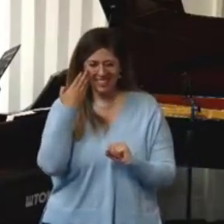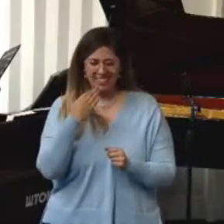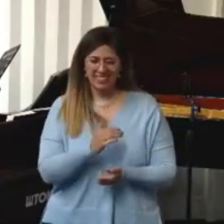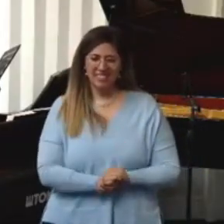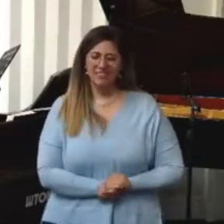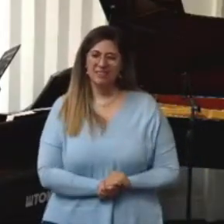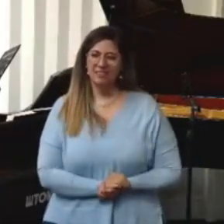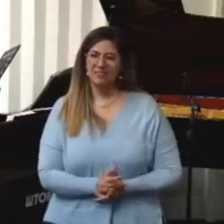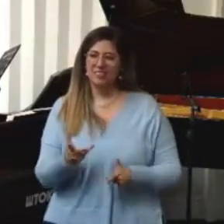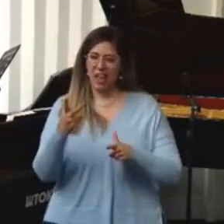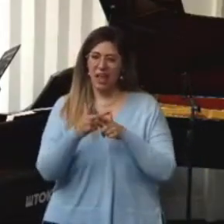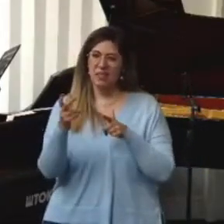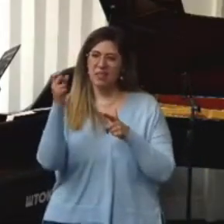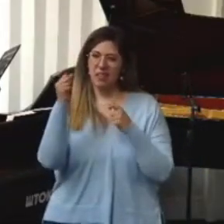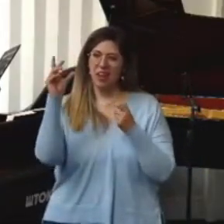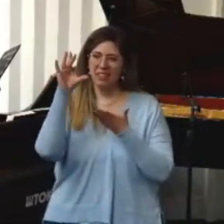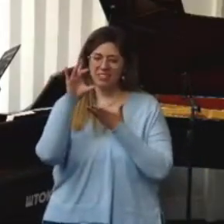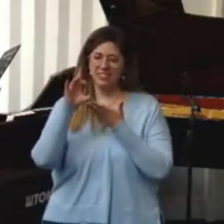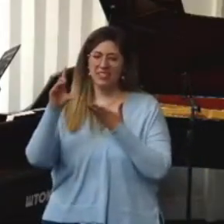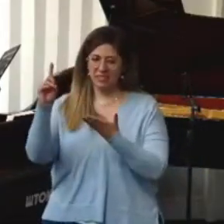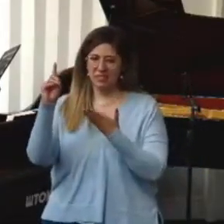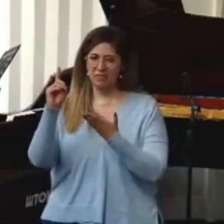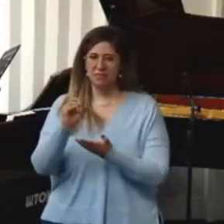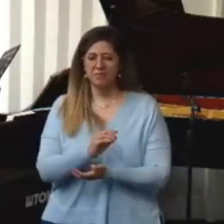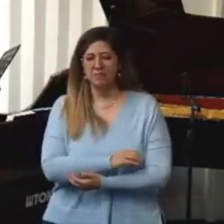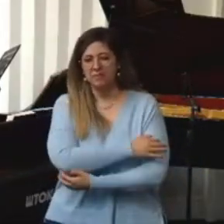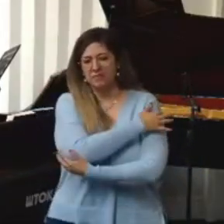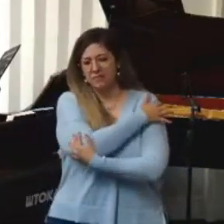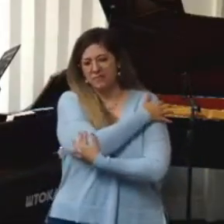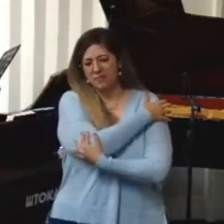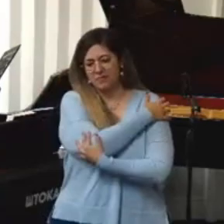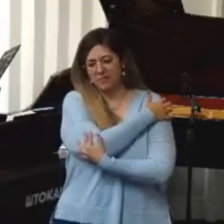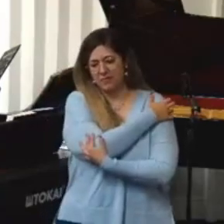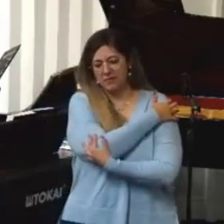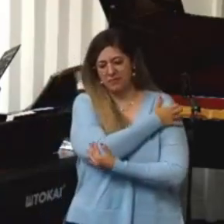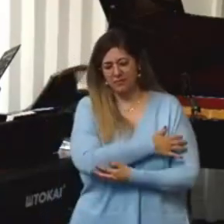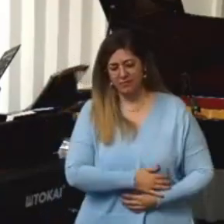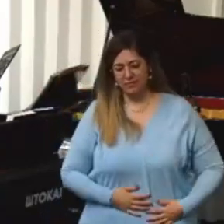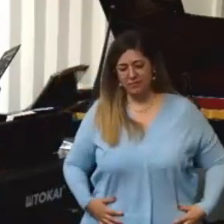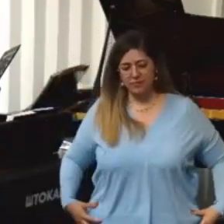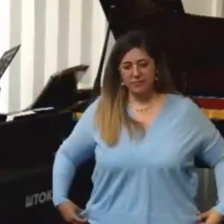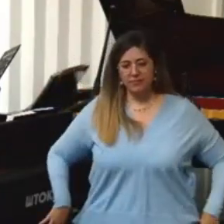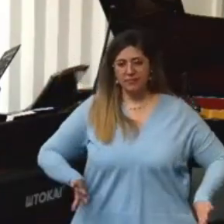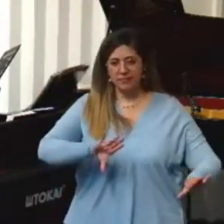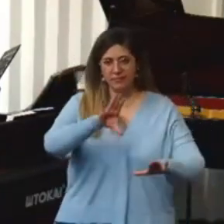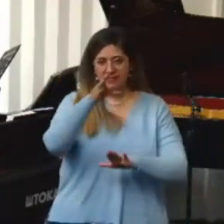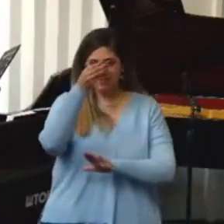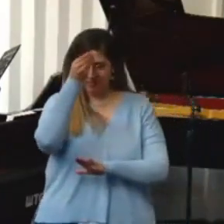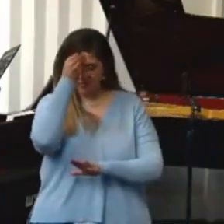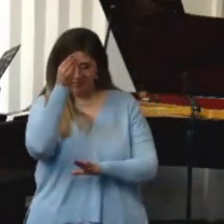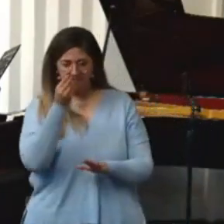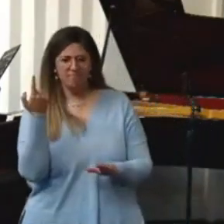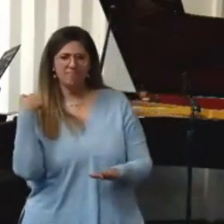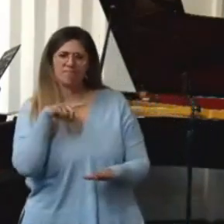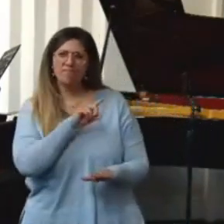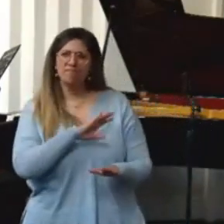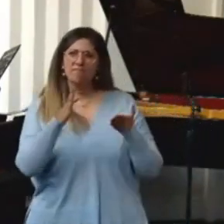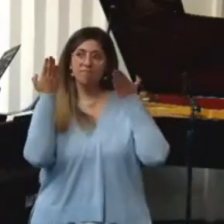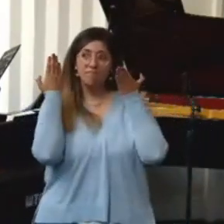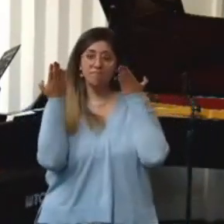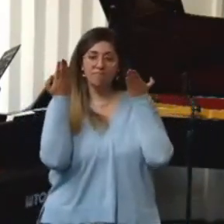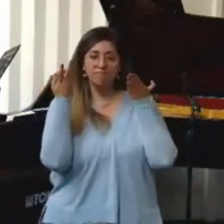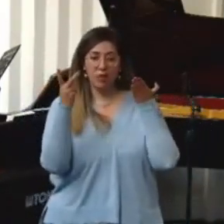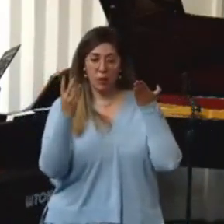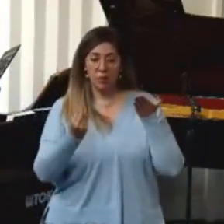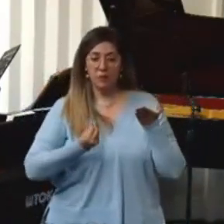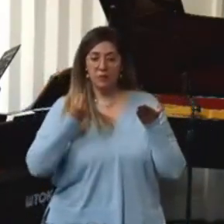Objetos que mostraram a sua glória no mundo. Então esse é um processo para a gente pensar, para a gente refletir. Quero aplicar